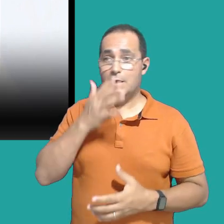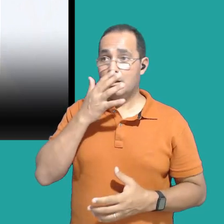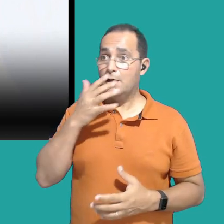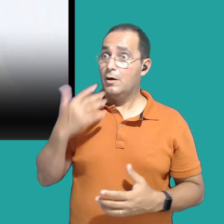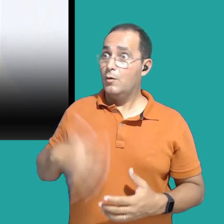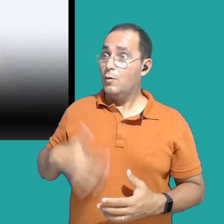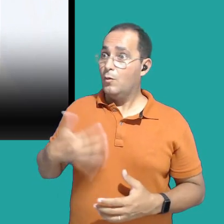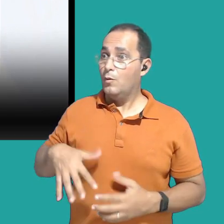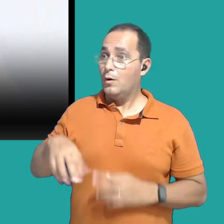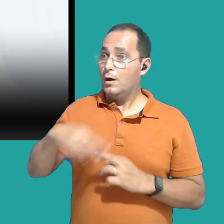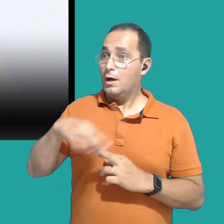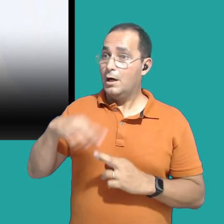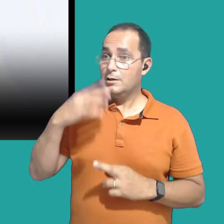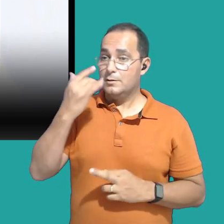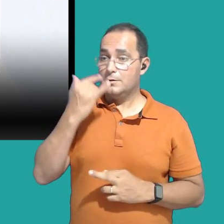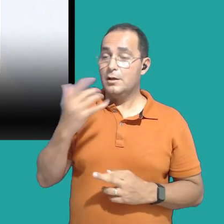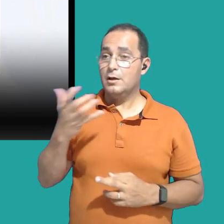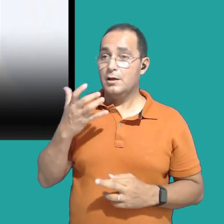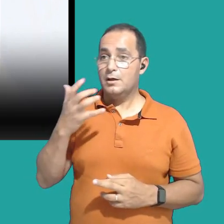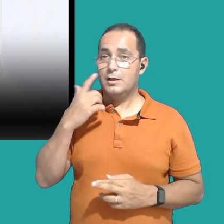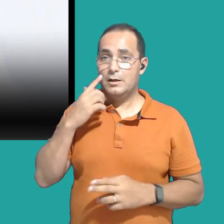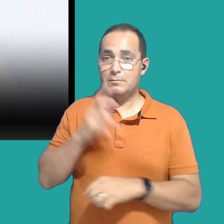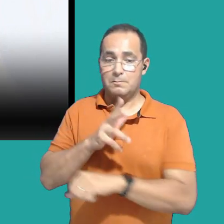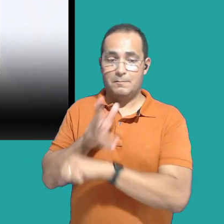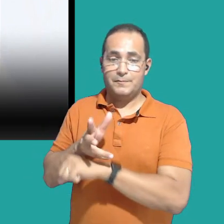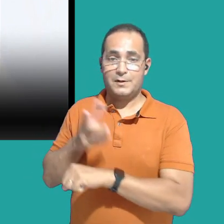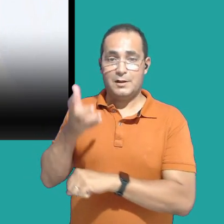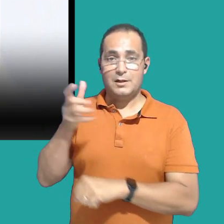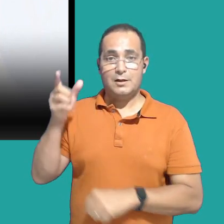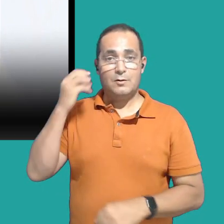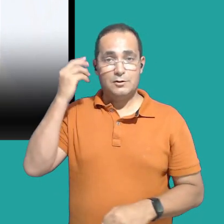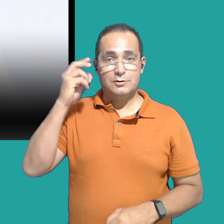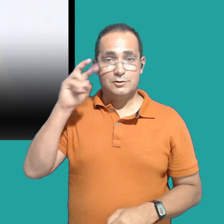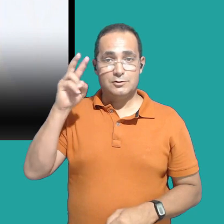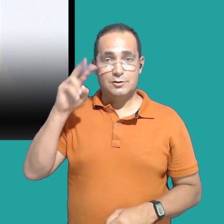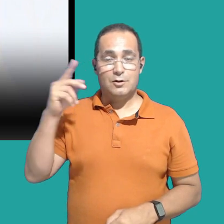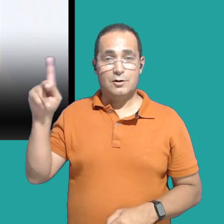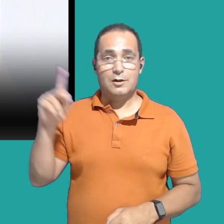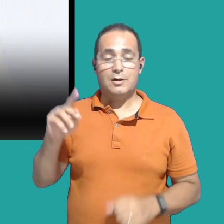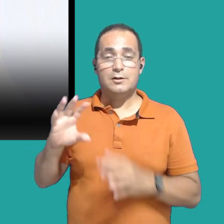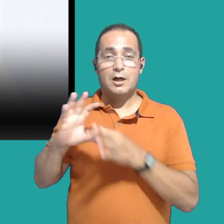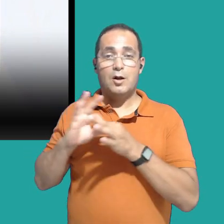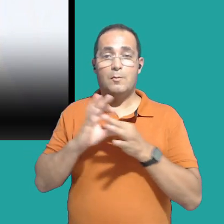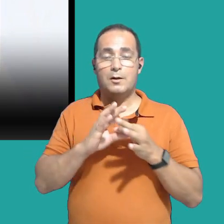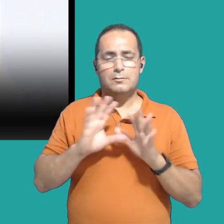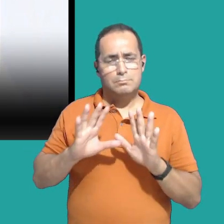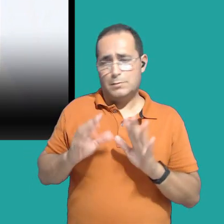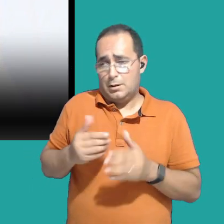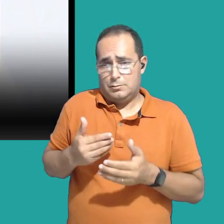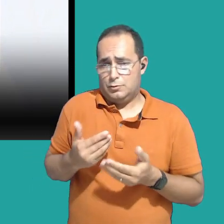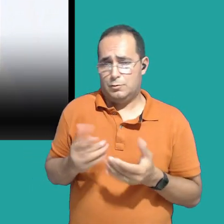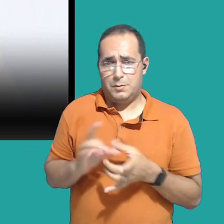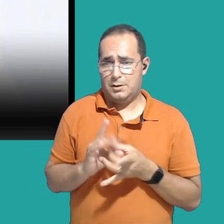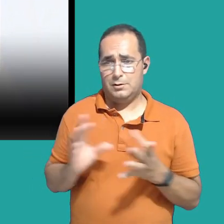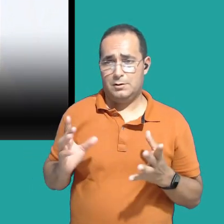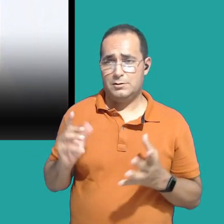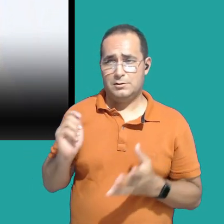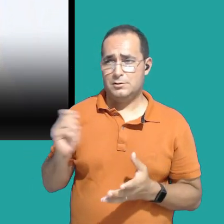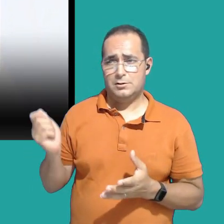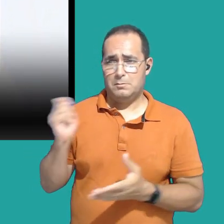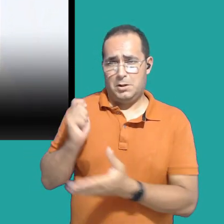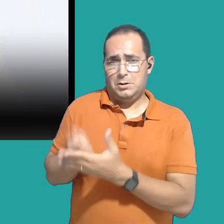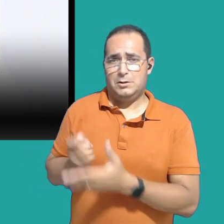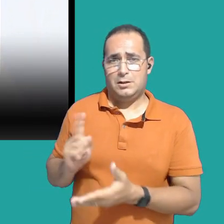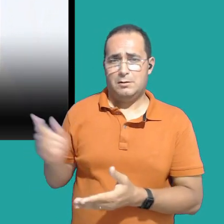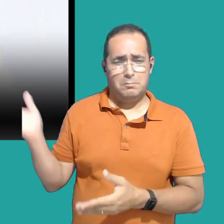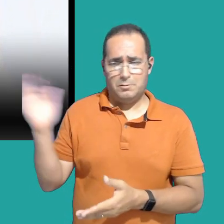fazer uma audiodescrição do casamento, eles ficaram super empolgados, aí queriam fazer, porque queriam contar a história dela, no negócio de Olimpíada lá. Aí eu